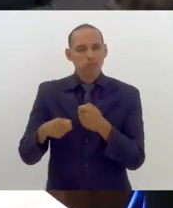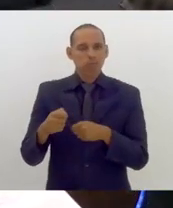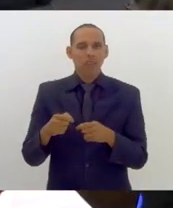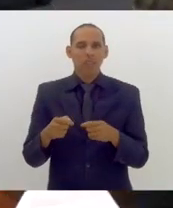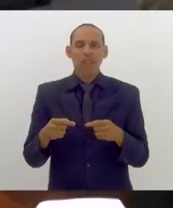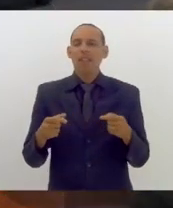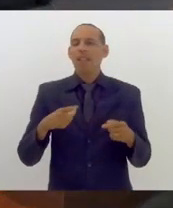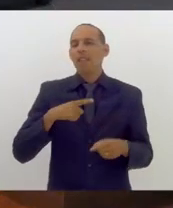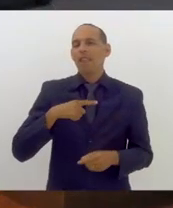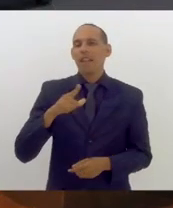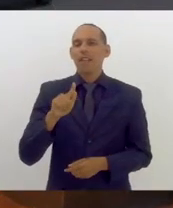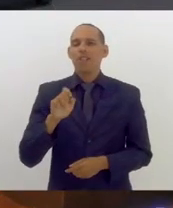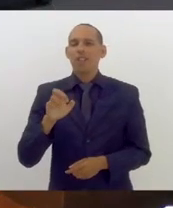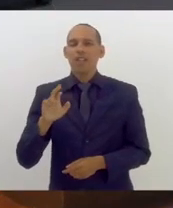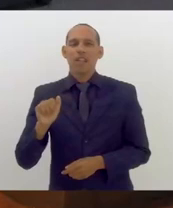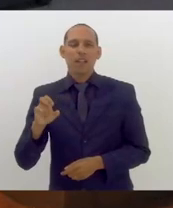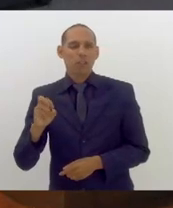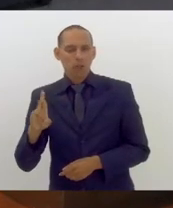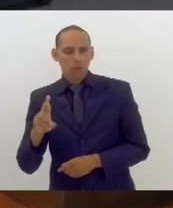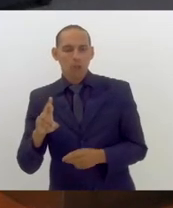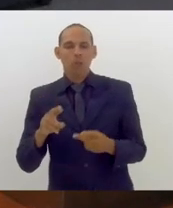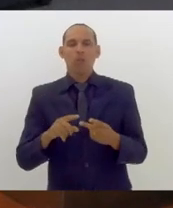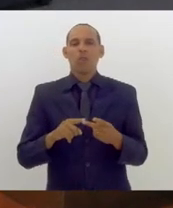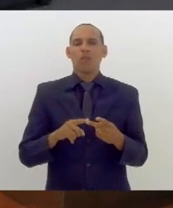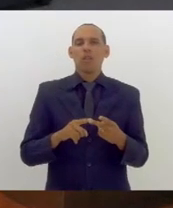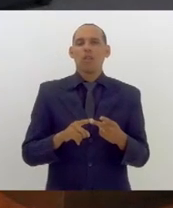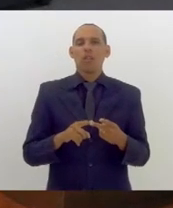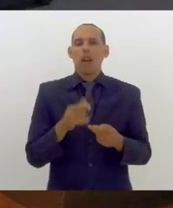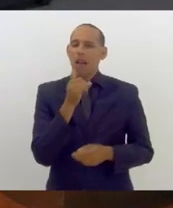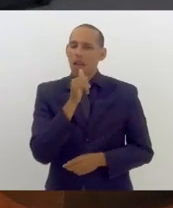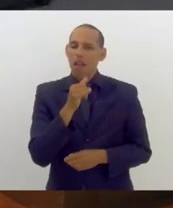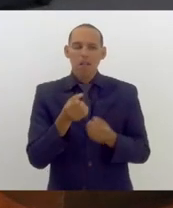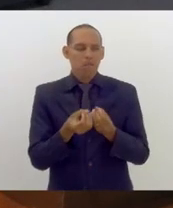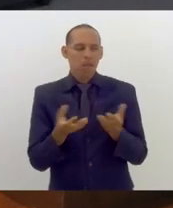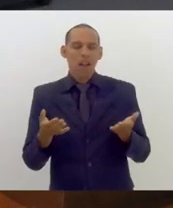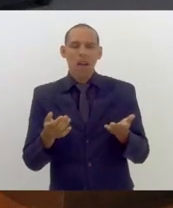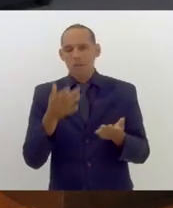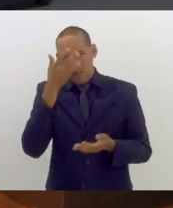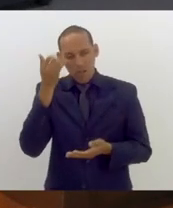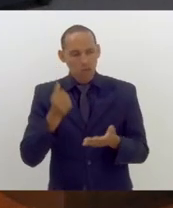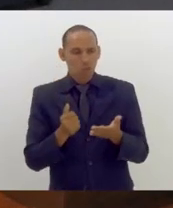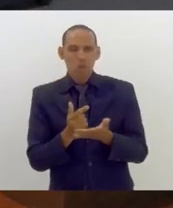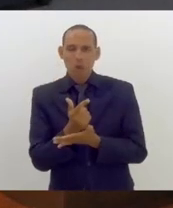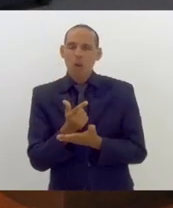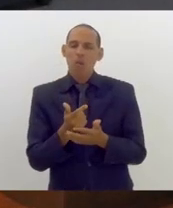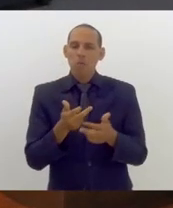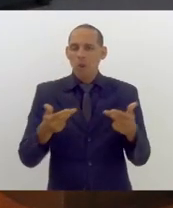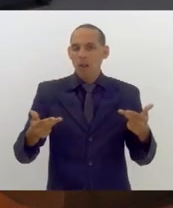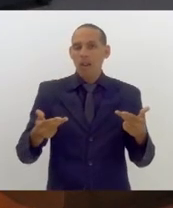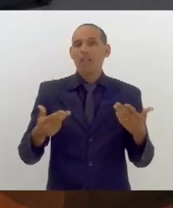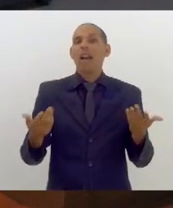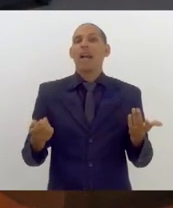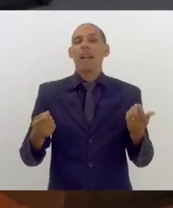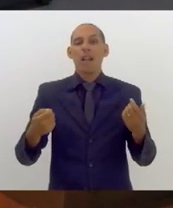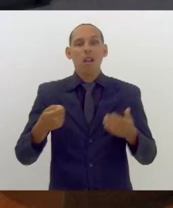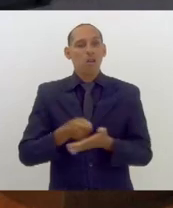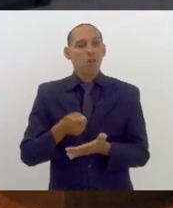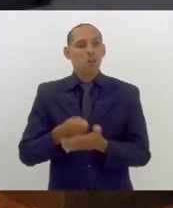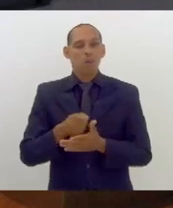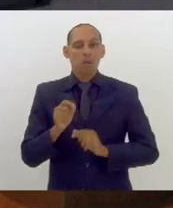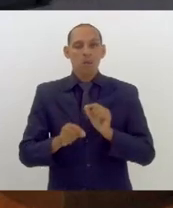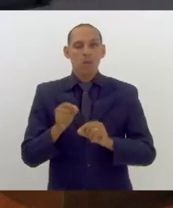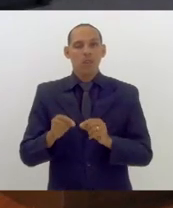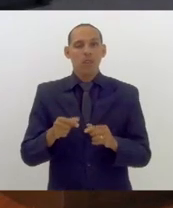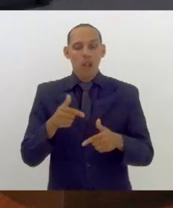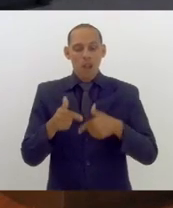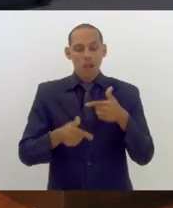geradores distribuidores comercializadores e consumidores por meio da qual se obriga a garantir o início da operação da termelétrica no